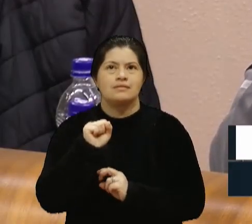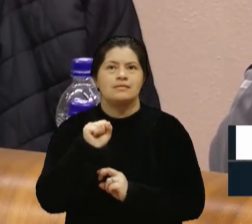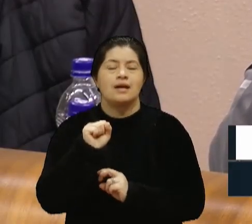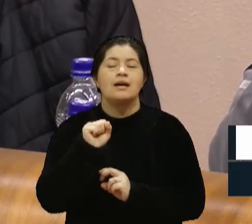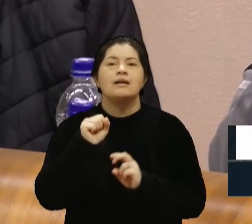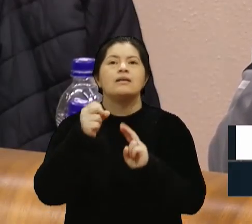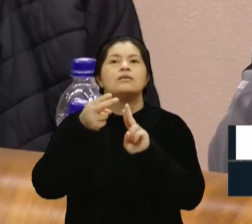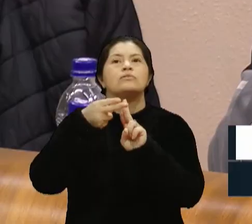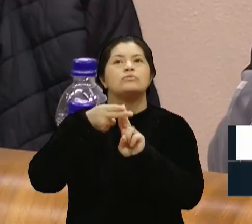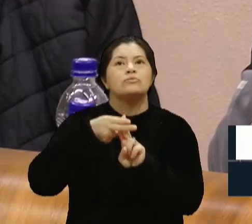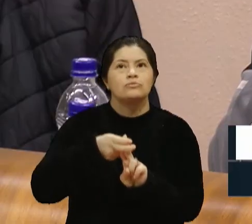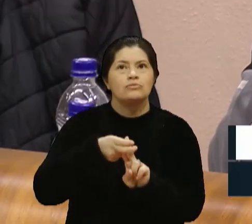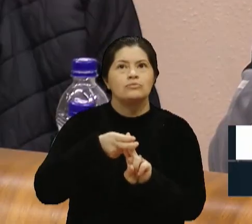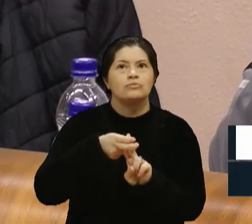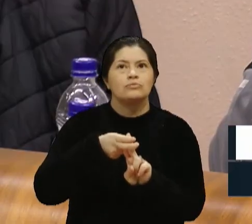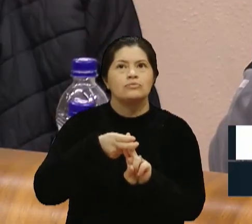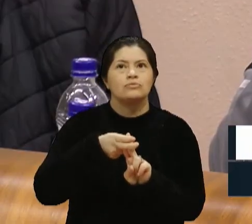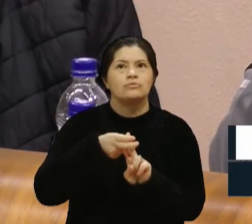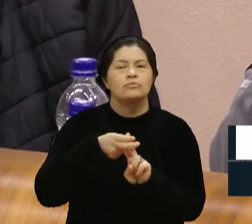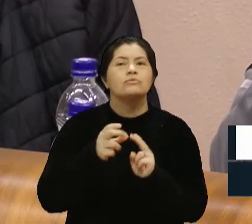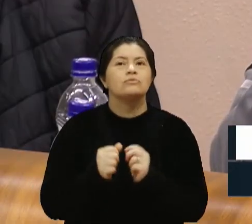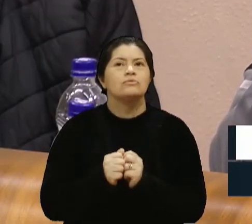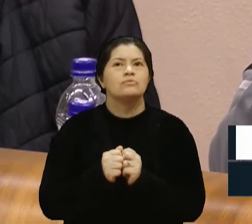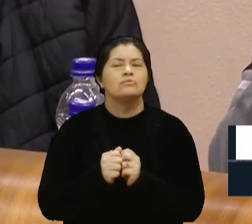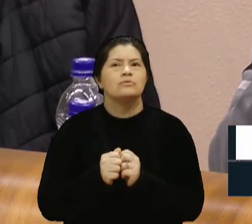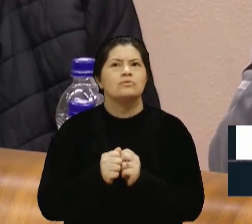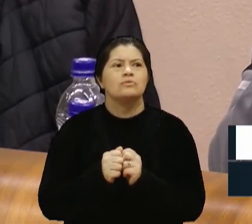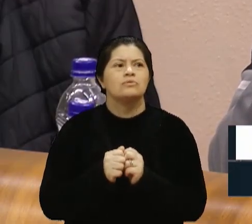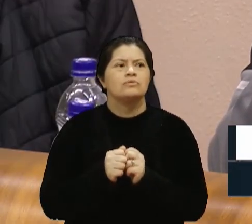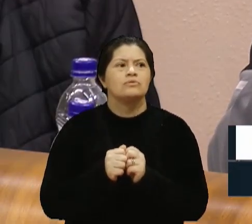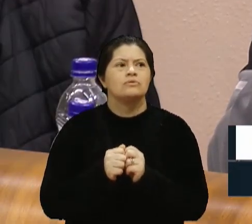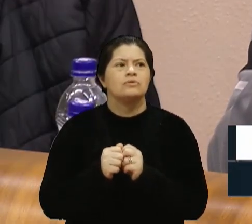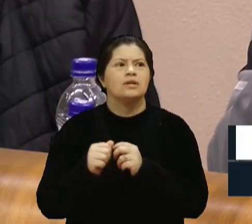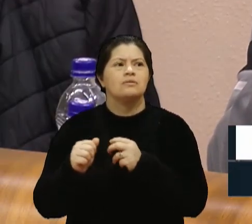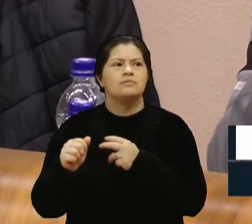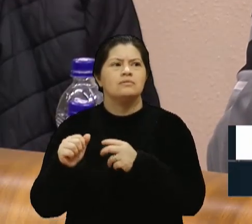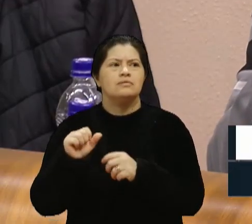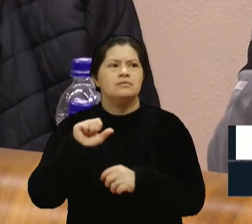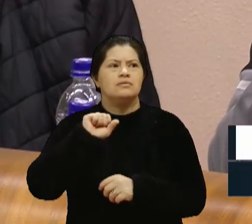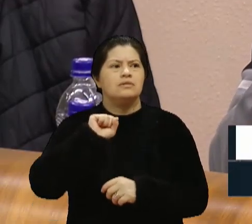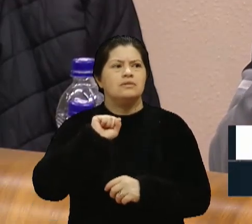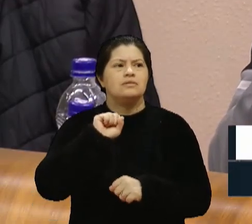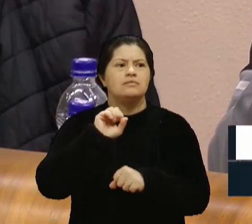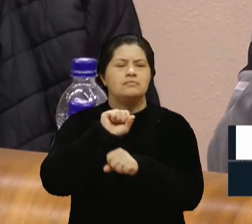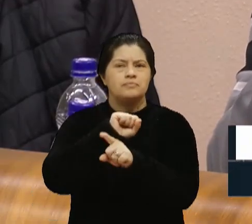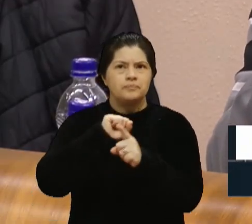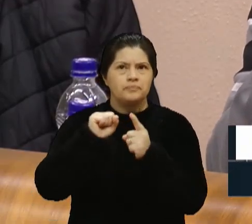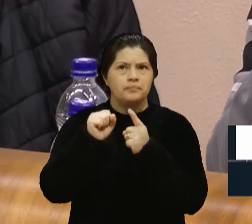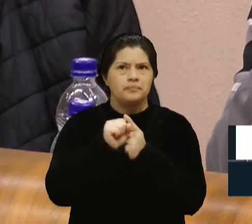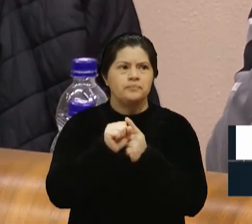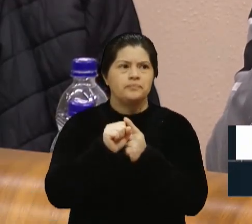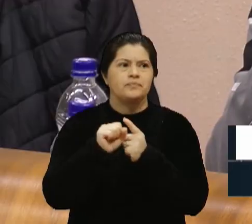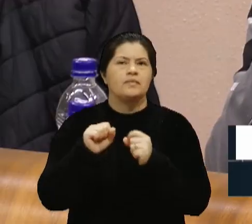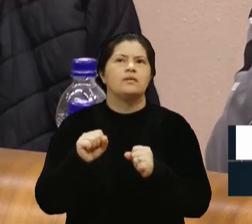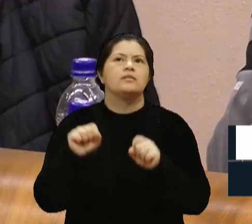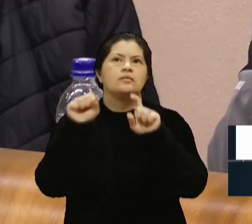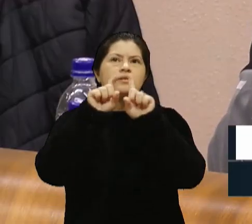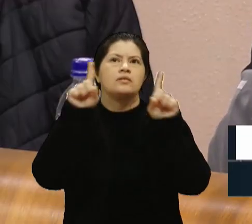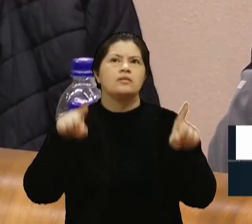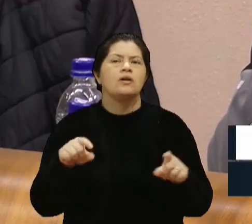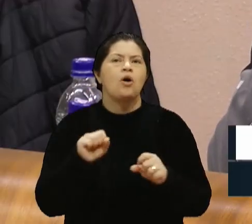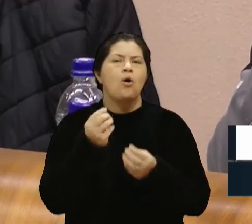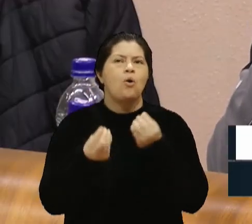Assistência Social, ele é legislado nacionalmente e é aquele que legisla como é que se deve usar